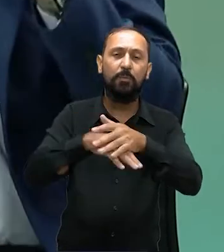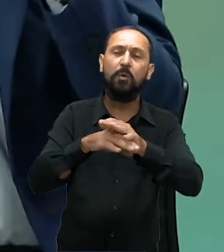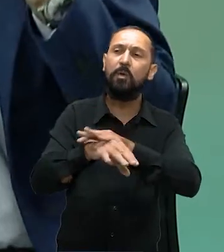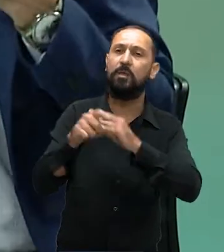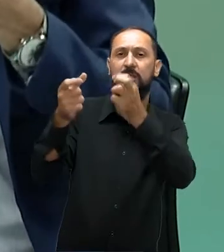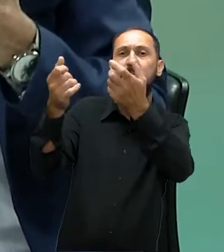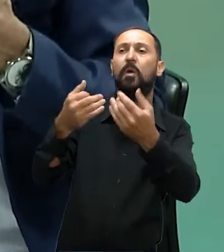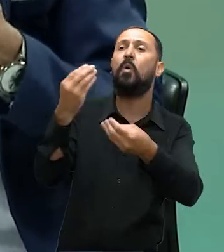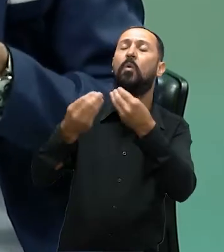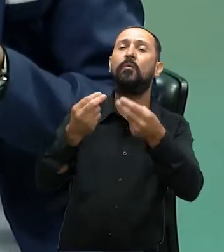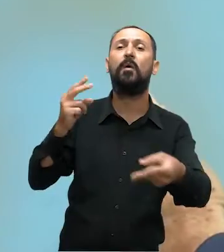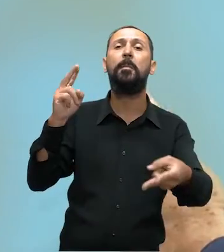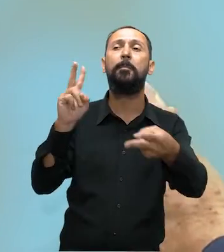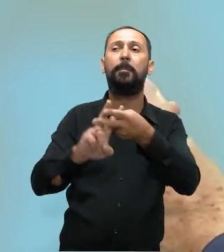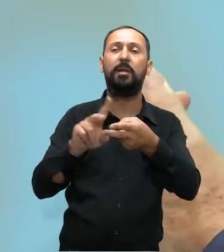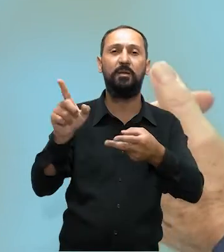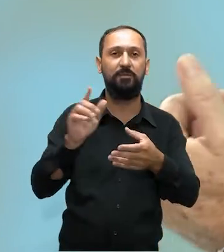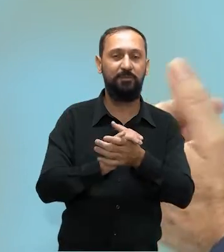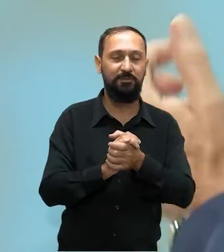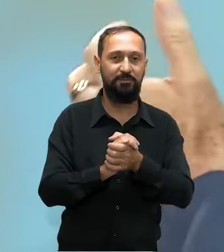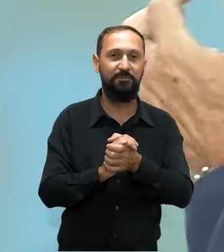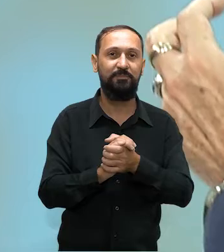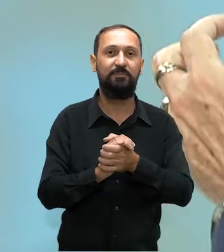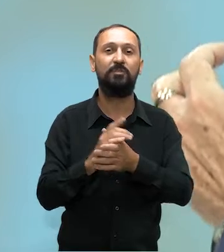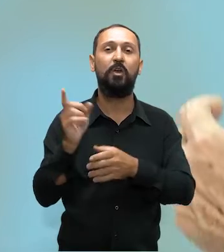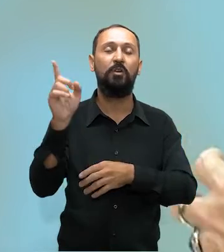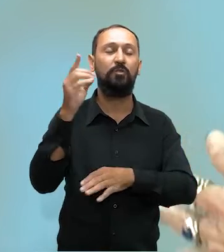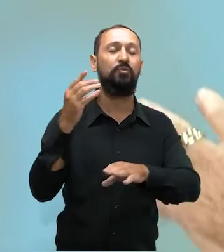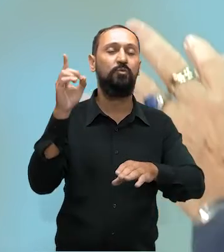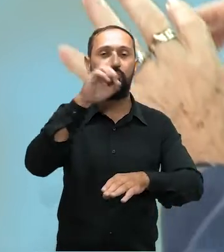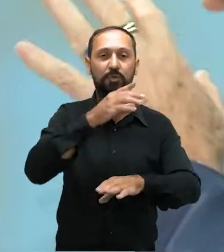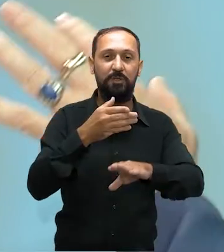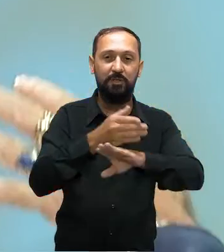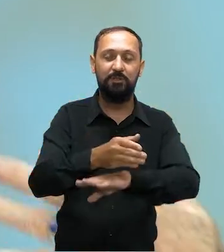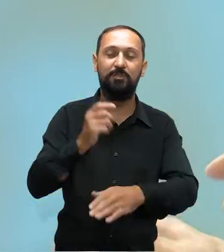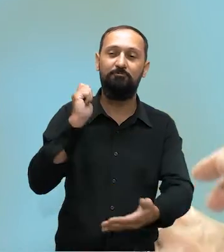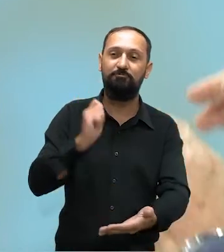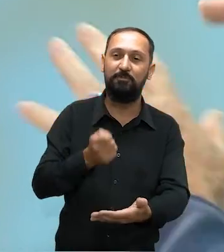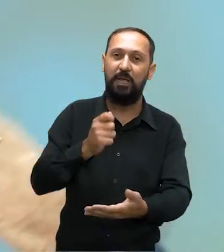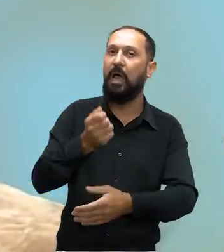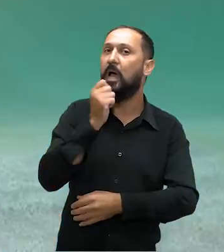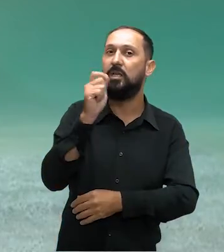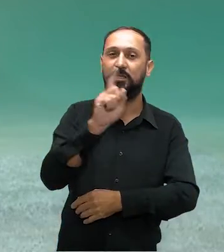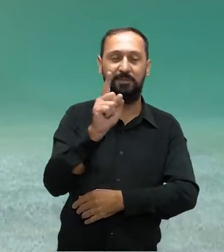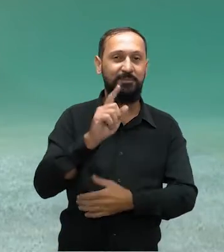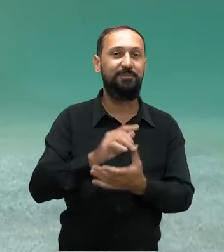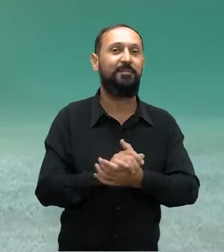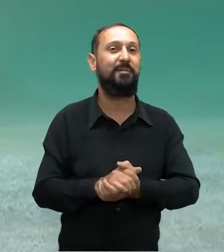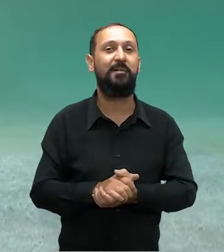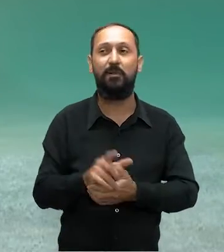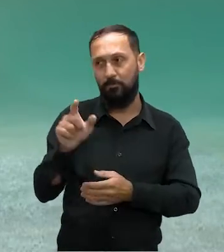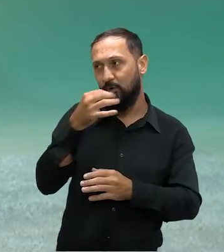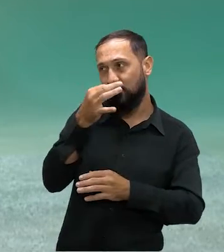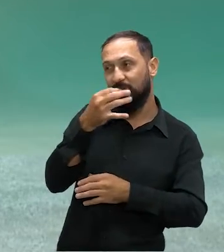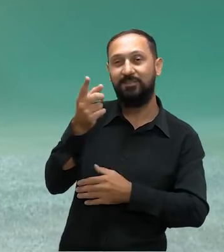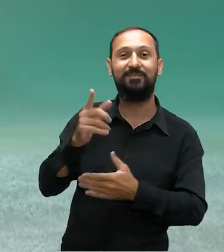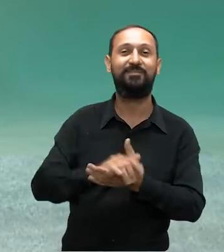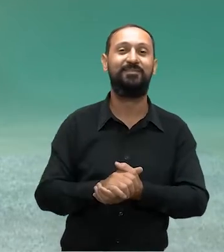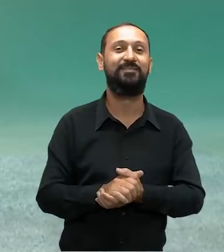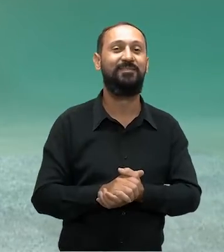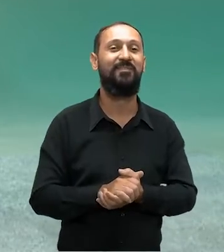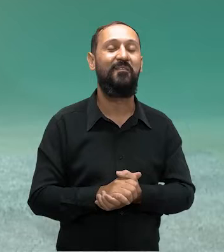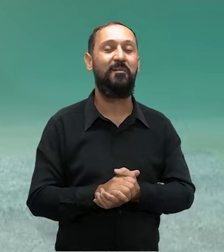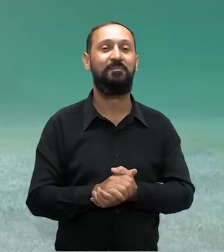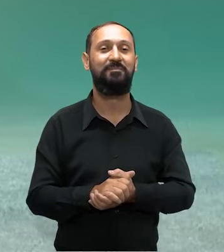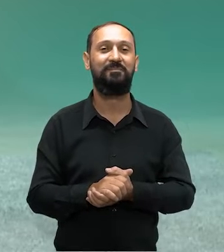apreendida. Como é que foi apreendida aquela mercadoria? Nossa. Vocês já levaram eles para um dia de leilão? Deve ser legal. Não, ainda não, mas nós fizemos outras coisas. Fica a